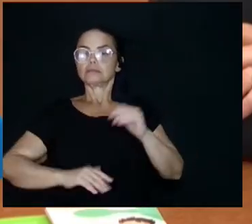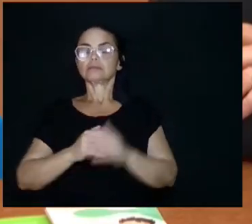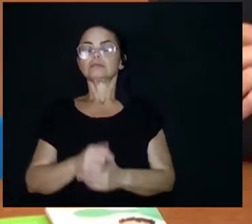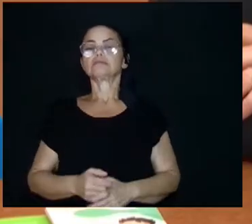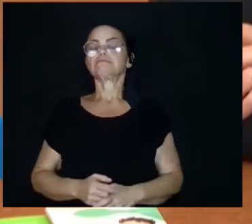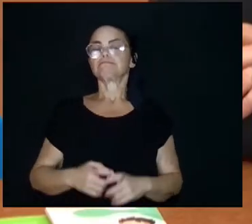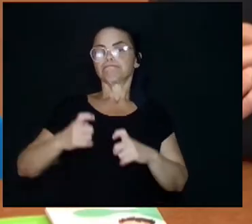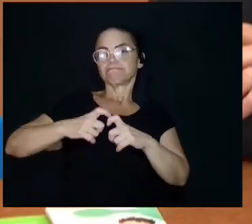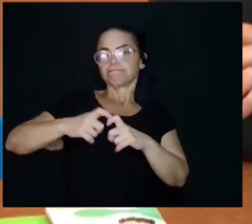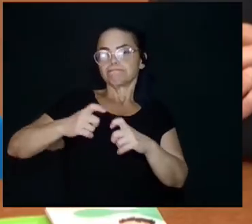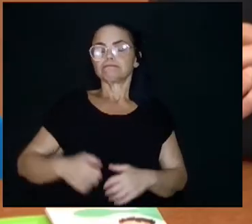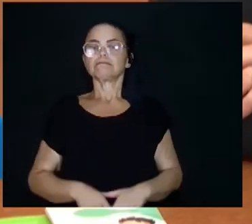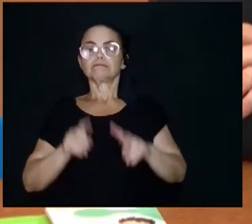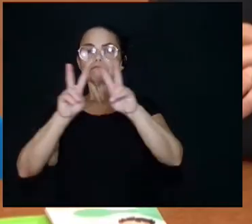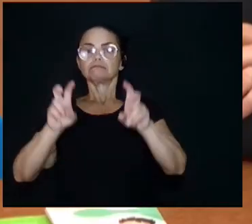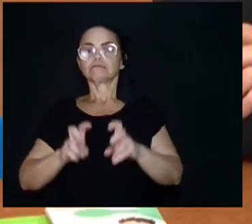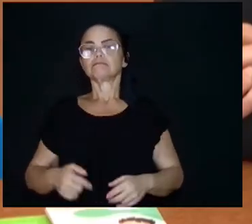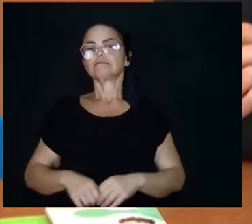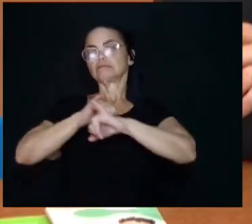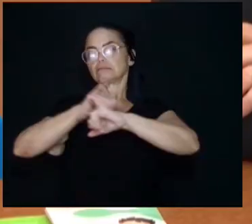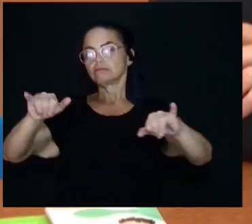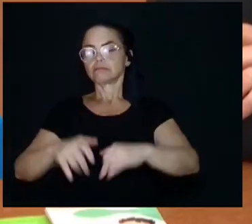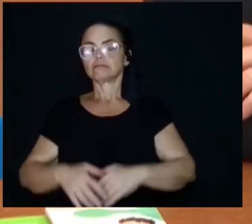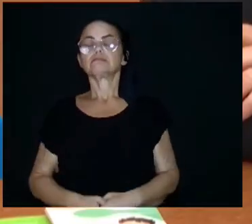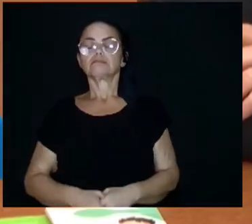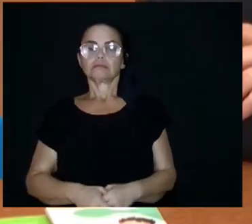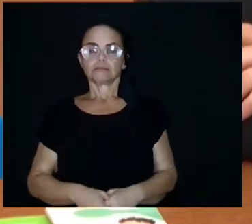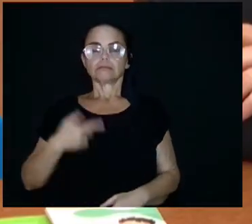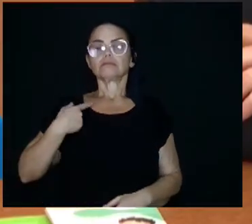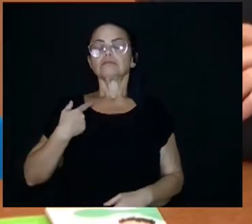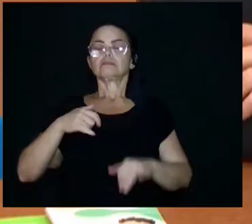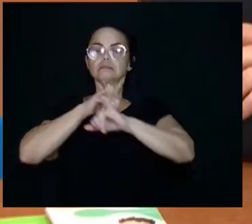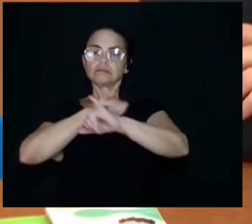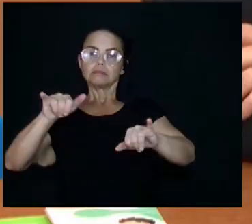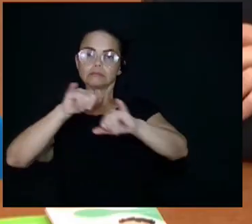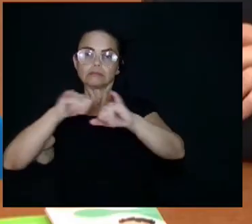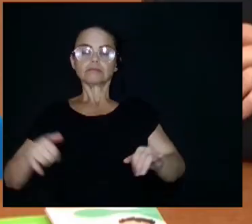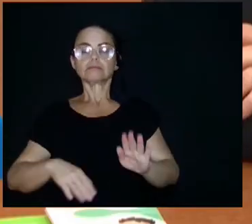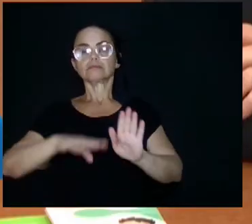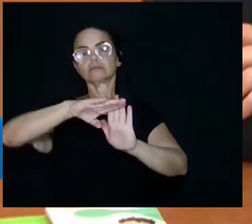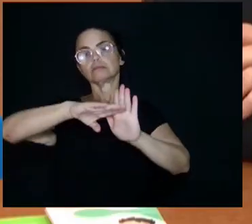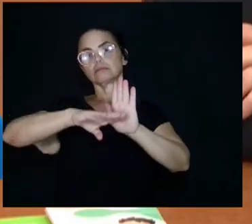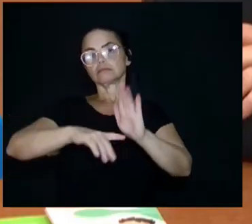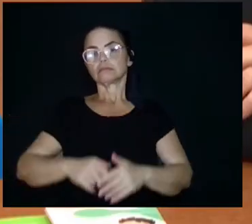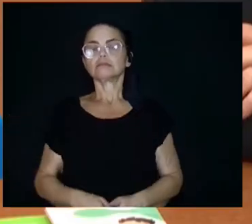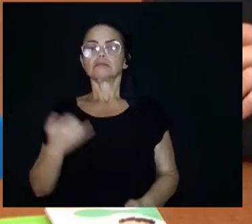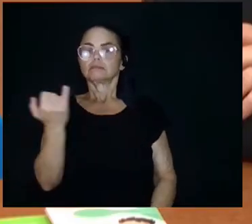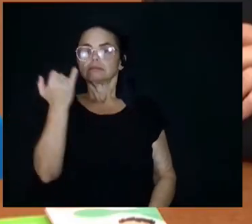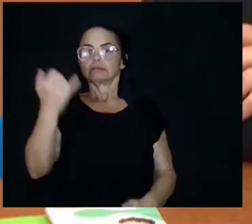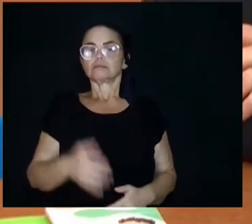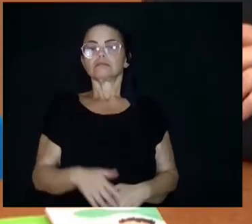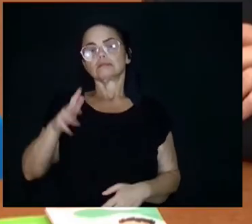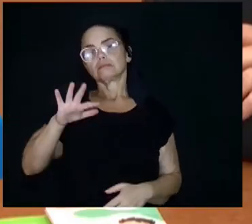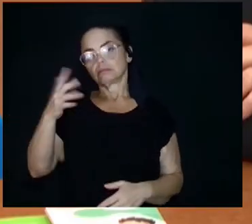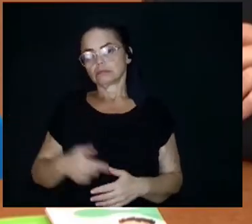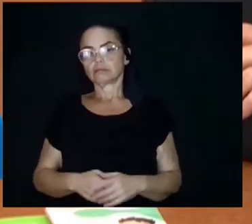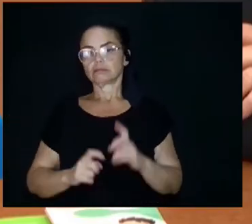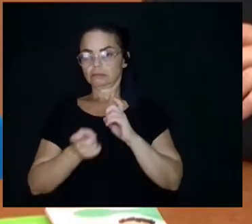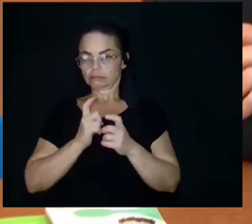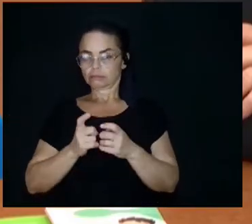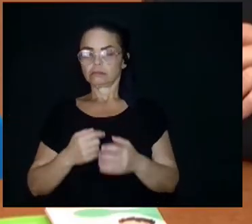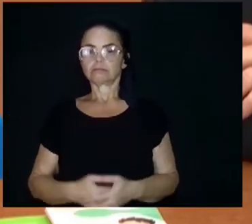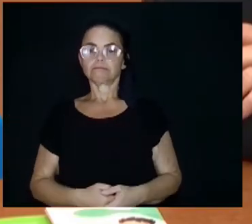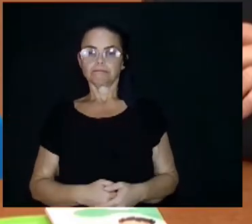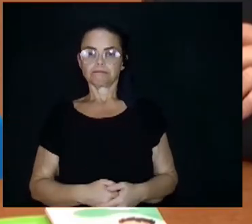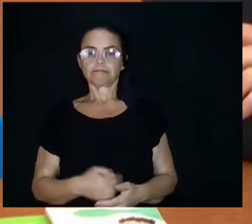temas, divulgar as demandas, dar publicidade às pautas. Então, para a gente é muito importante realizar uma reunião como essa, tá? Para a gente.